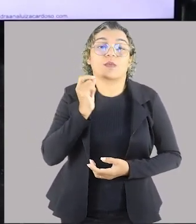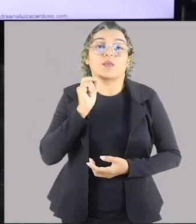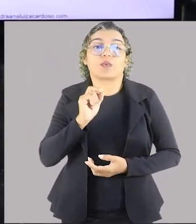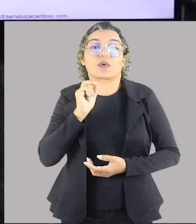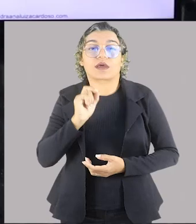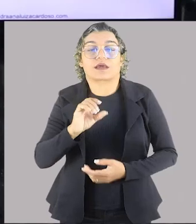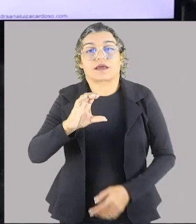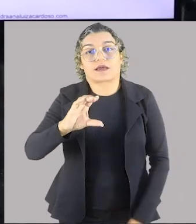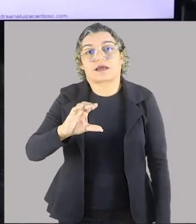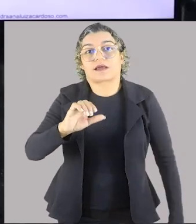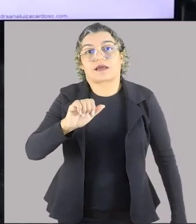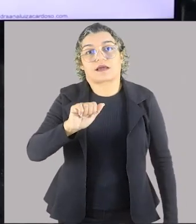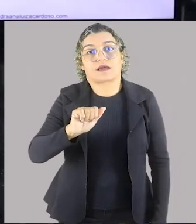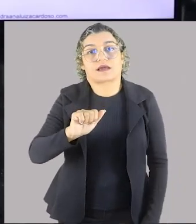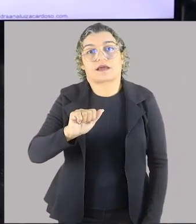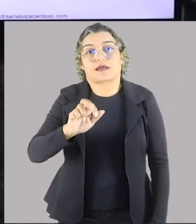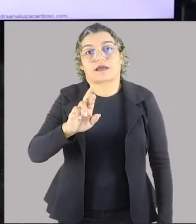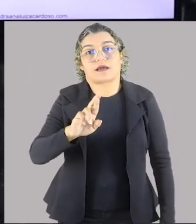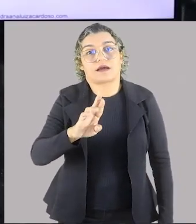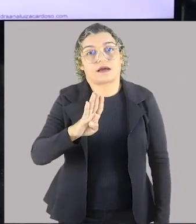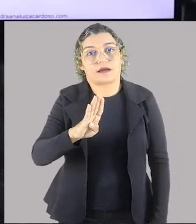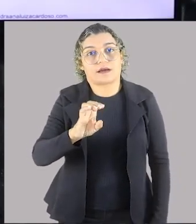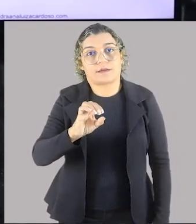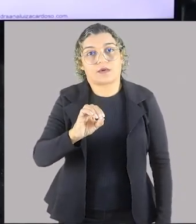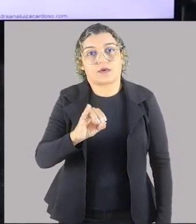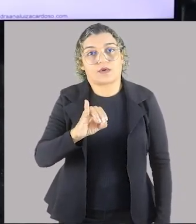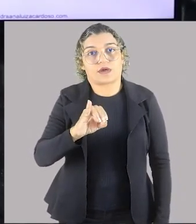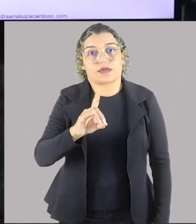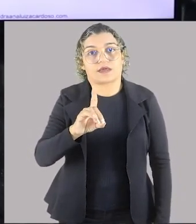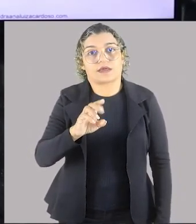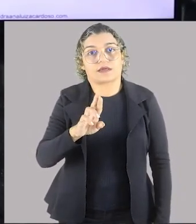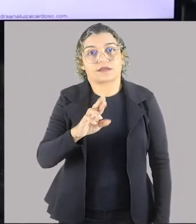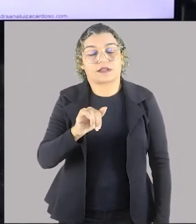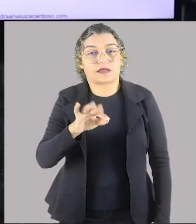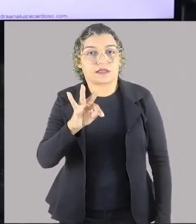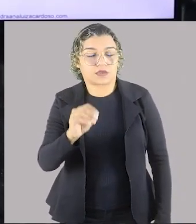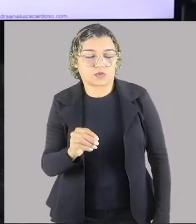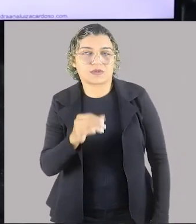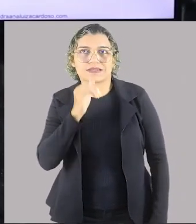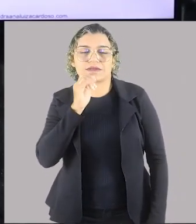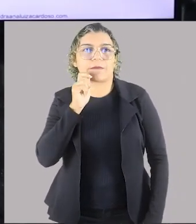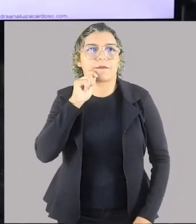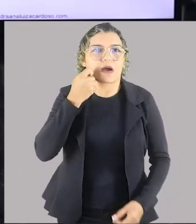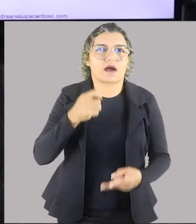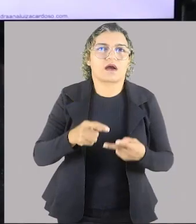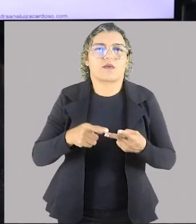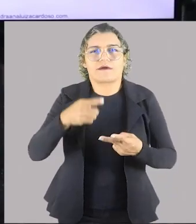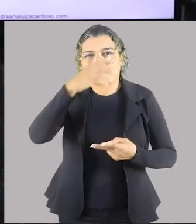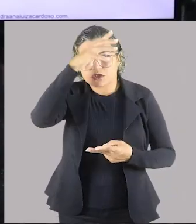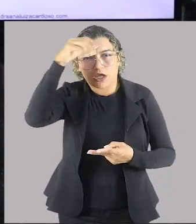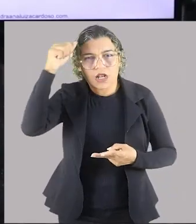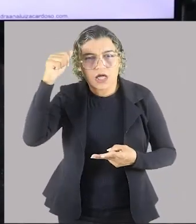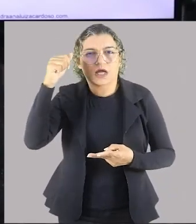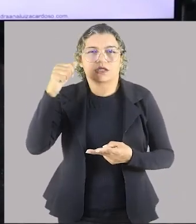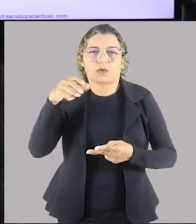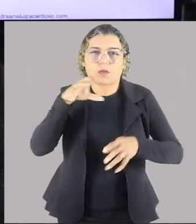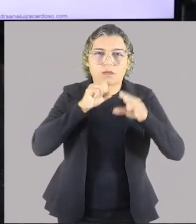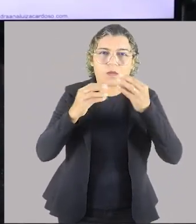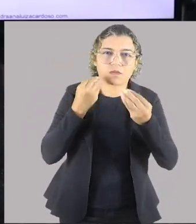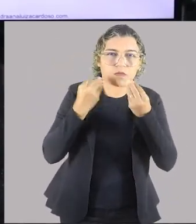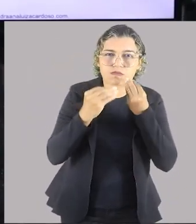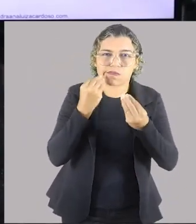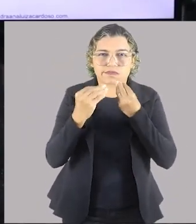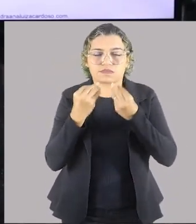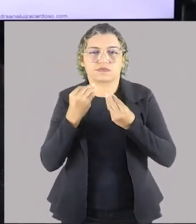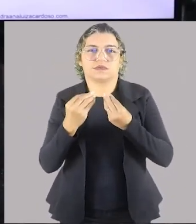muito carboidrato simples, presente no pão, nas massas, principalmente em refrigerantes, certo? E